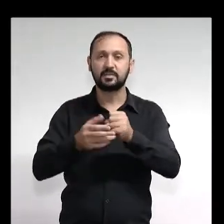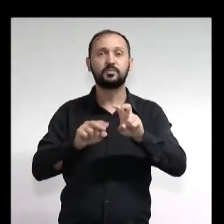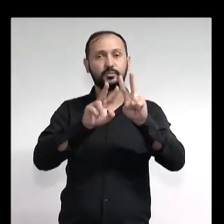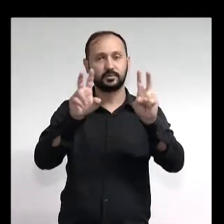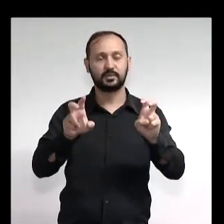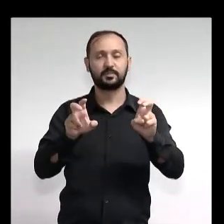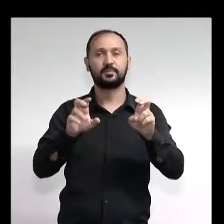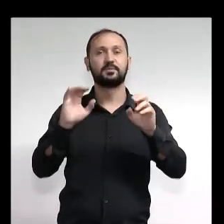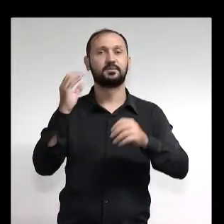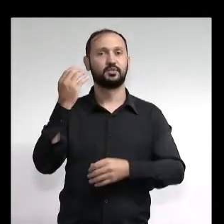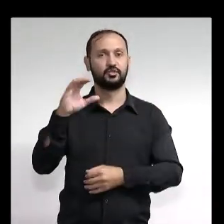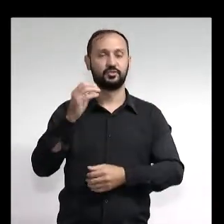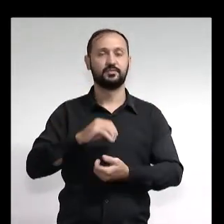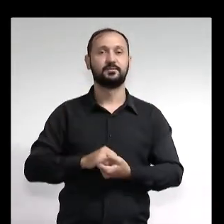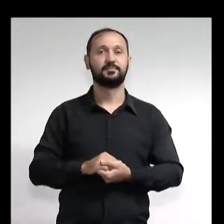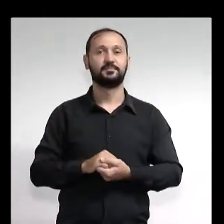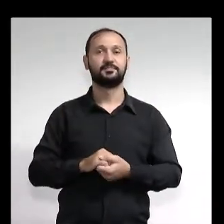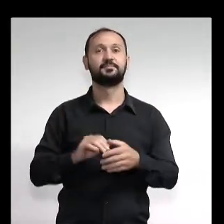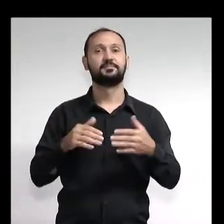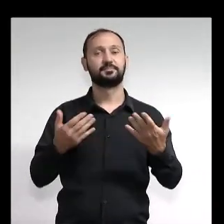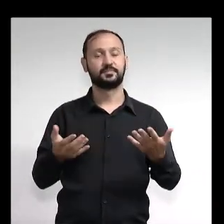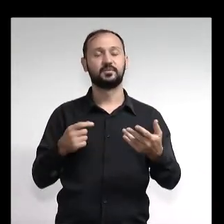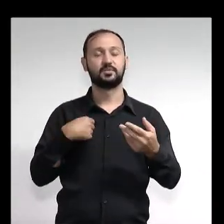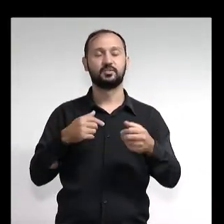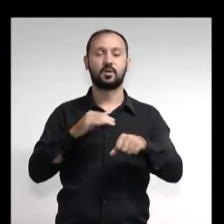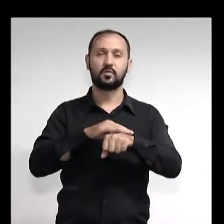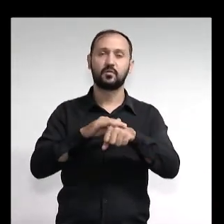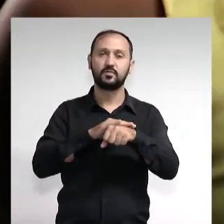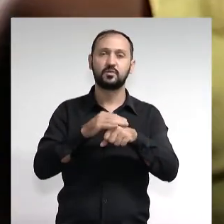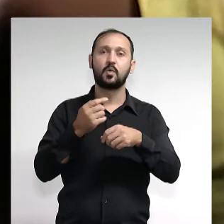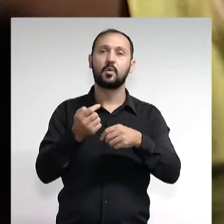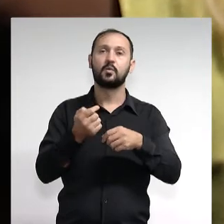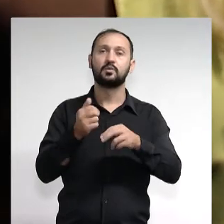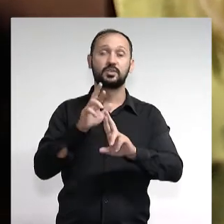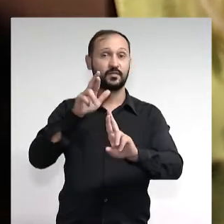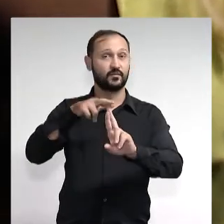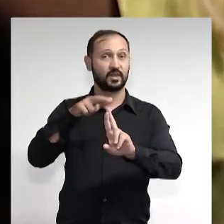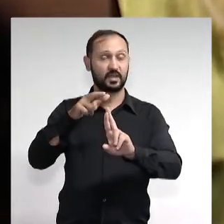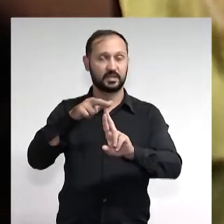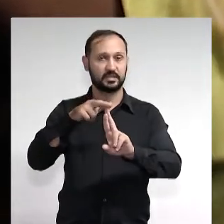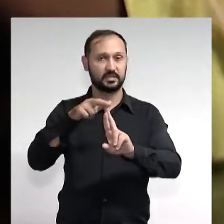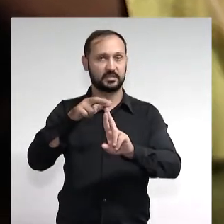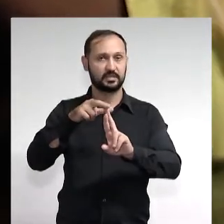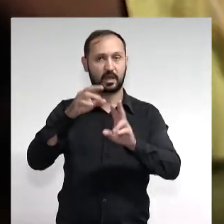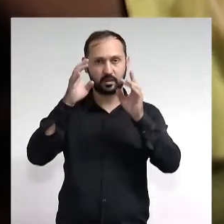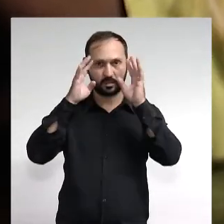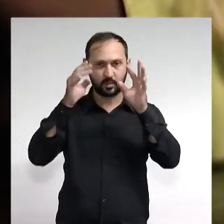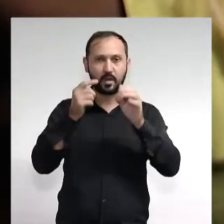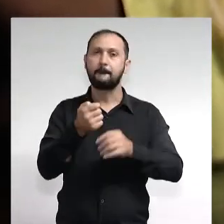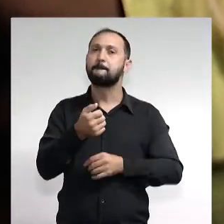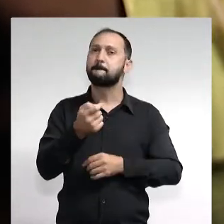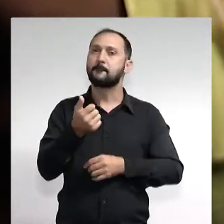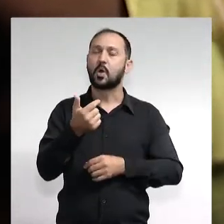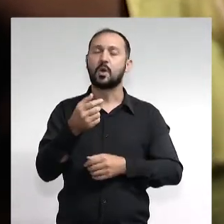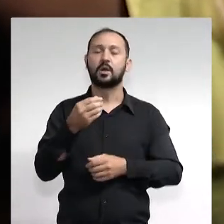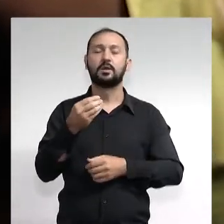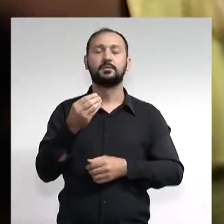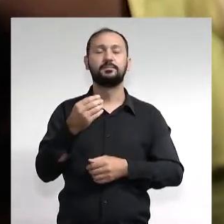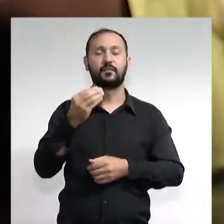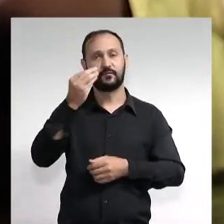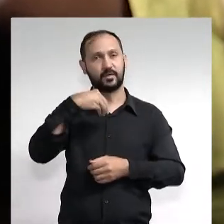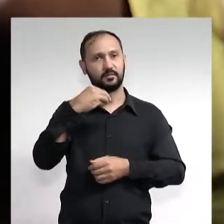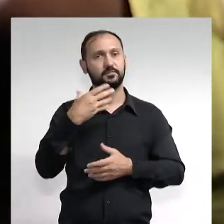bastante base para uma questão científica mesmo. Bom, a gente falou um pouco dessa escassez de